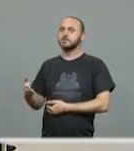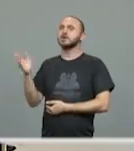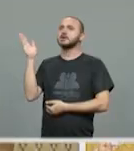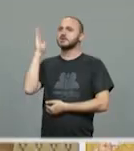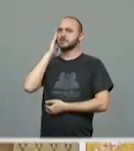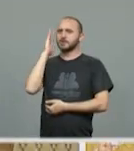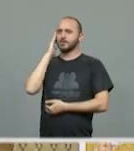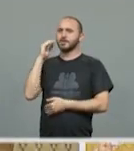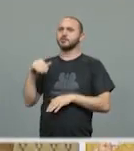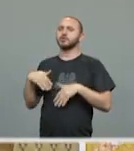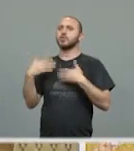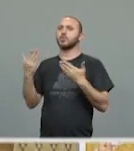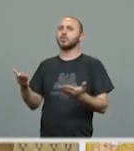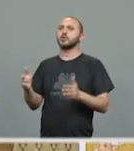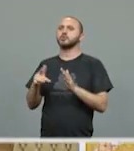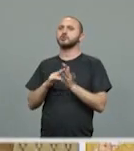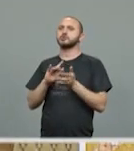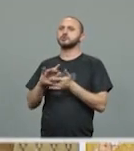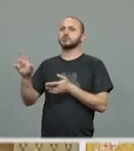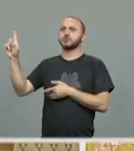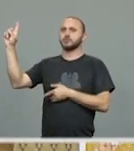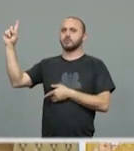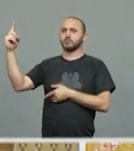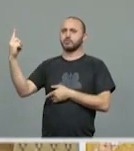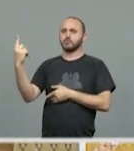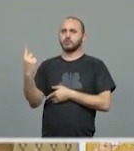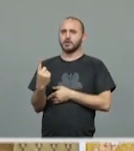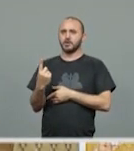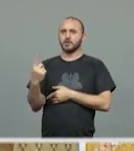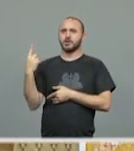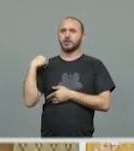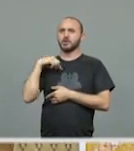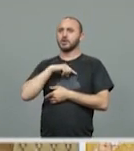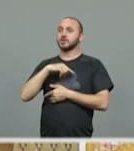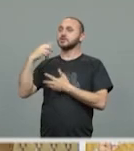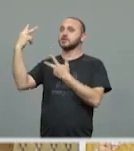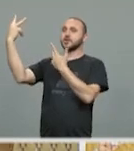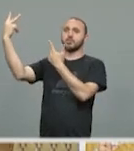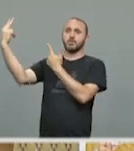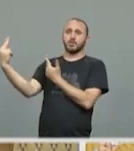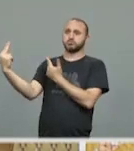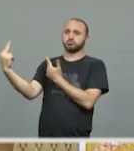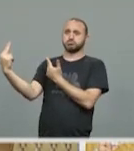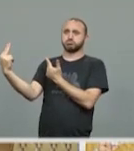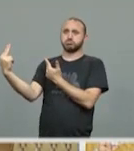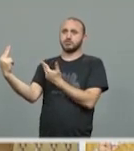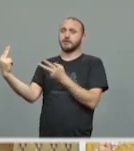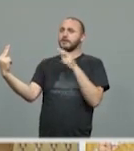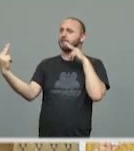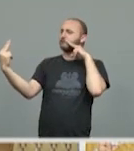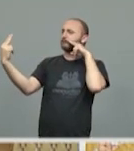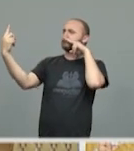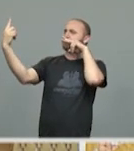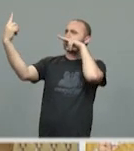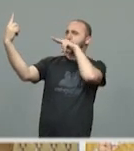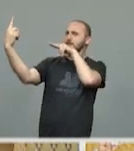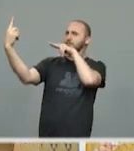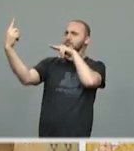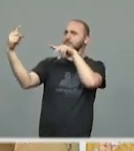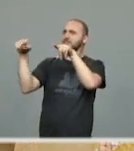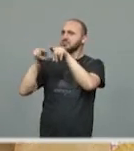sabemos quando Jesus se manifestar, seremos semelhantes a Ele, como veremos tal como Ele é.